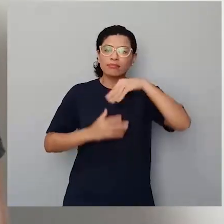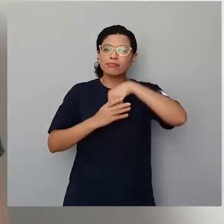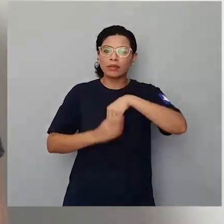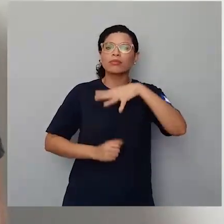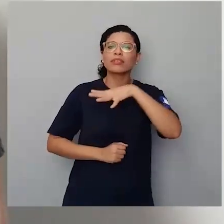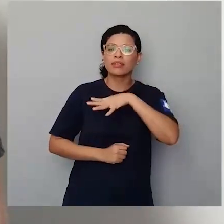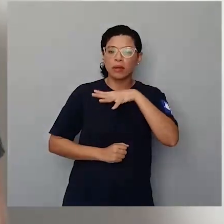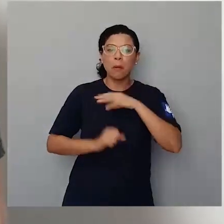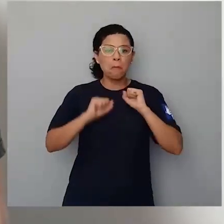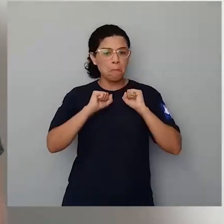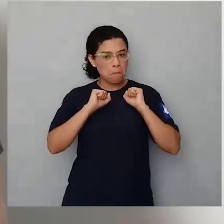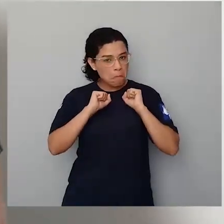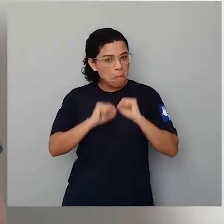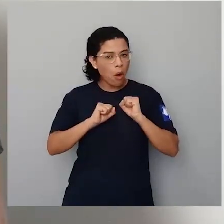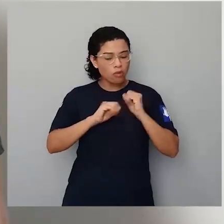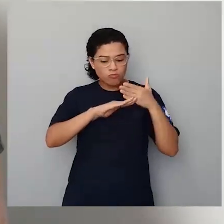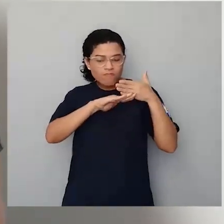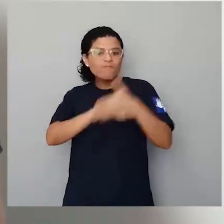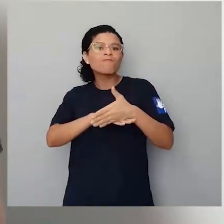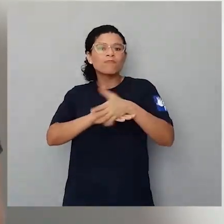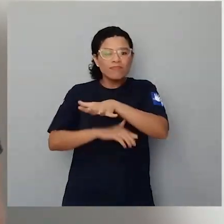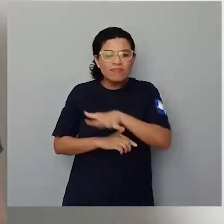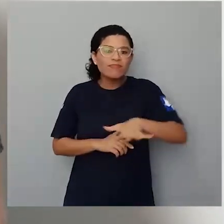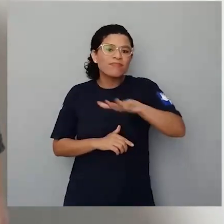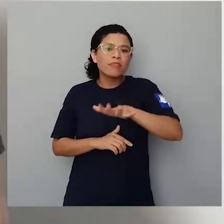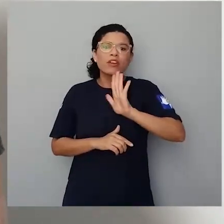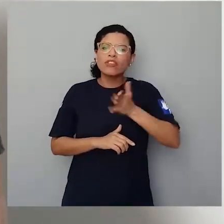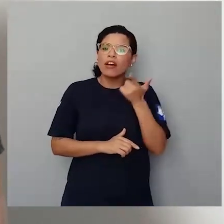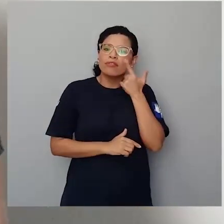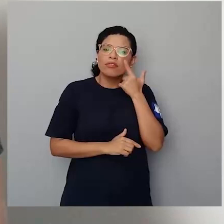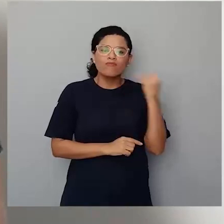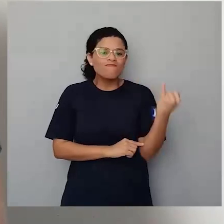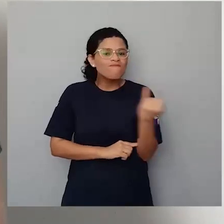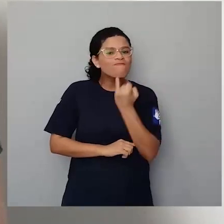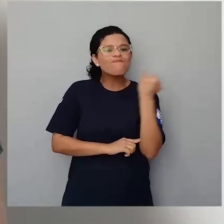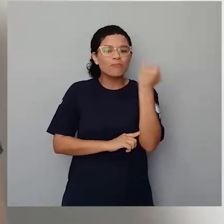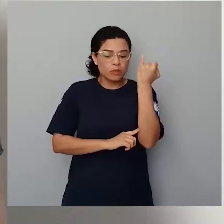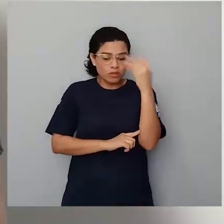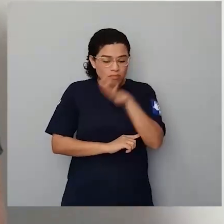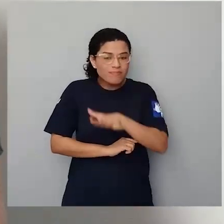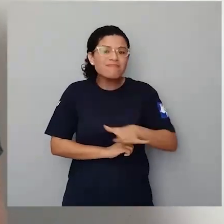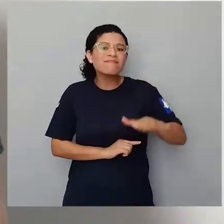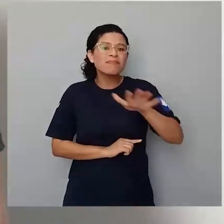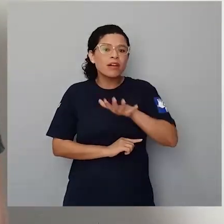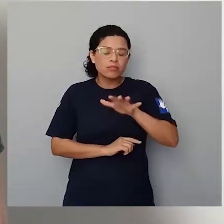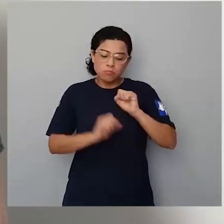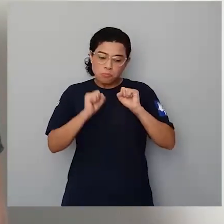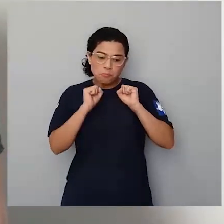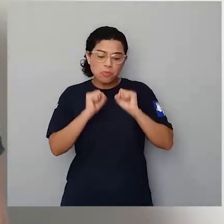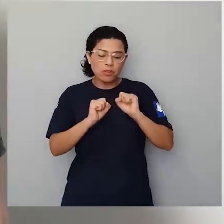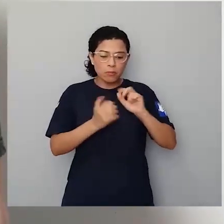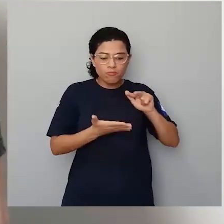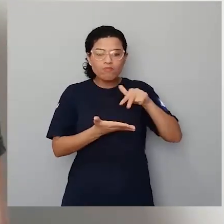tem na cidade e que a gente pode e deve ocupar. Já viram a importância da gente ter espaço em